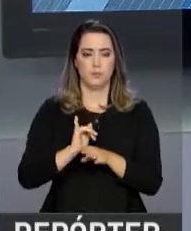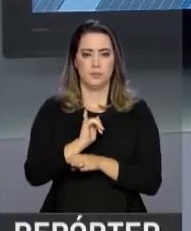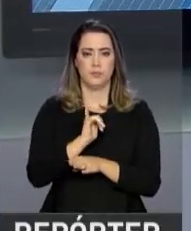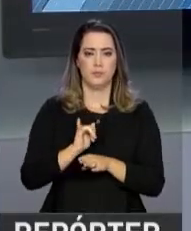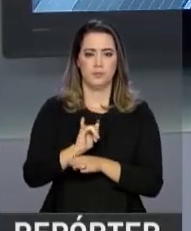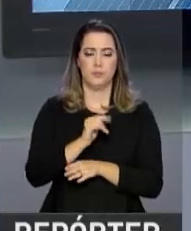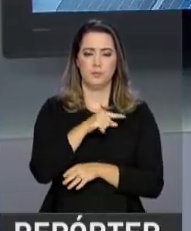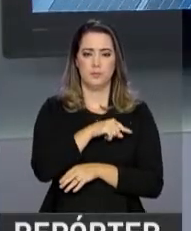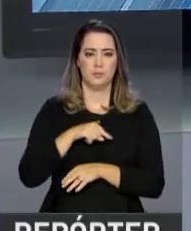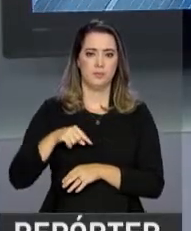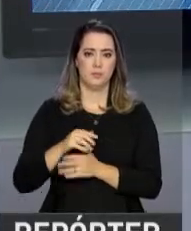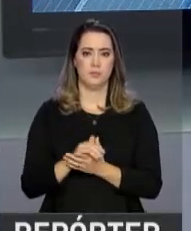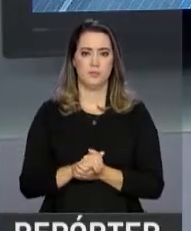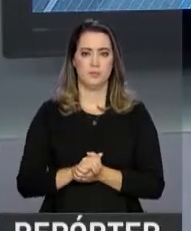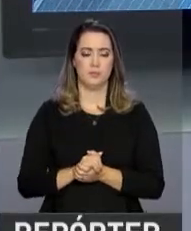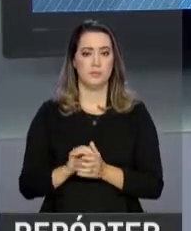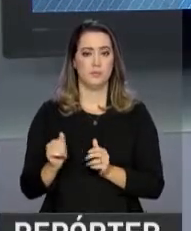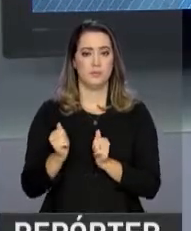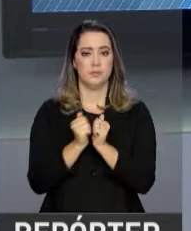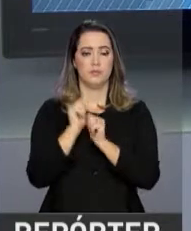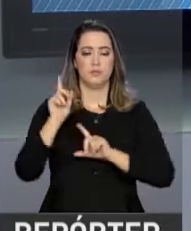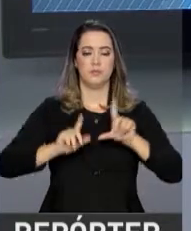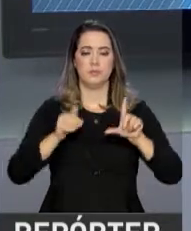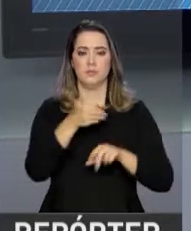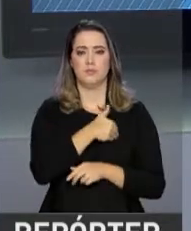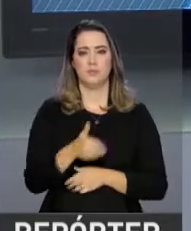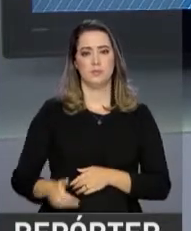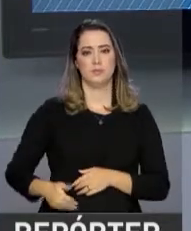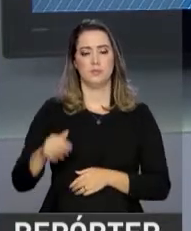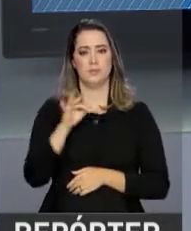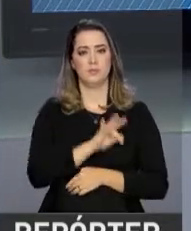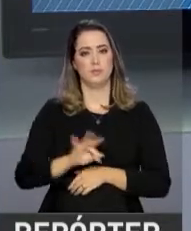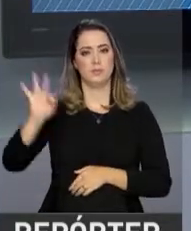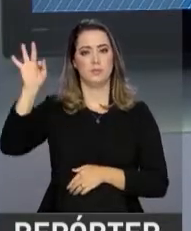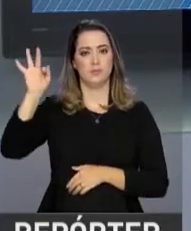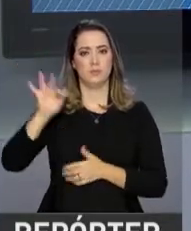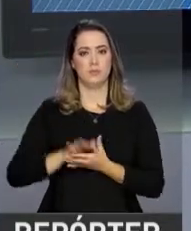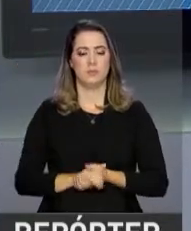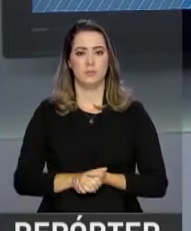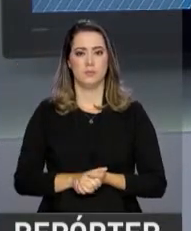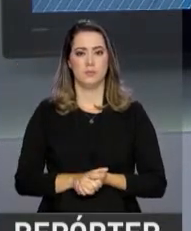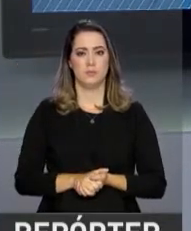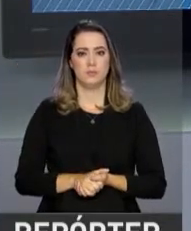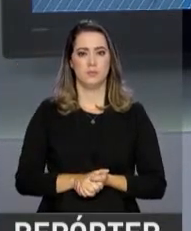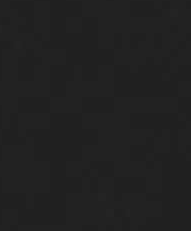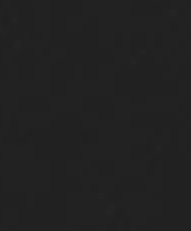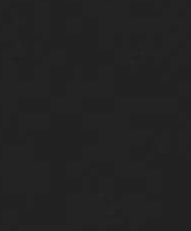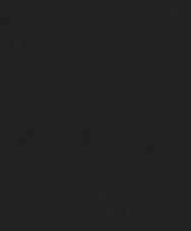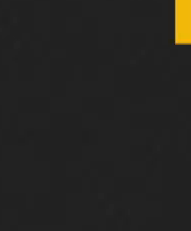as reportagens no youtube continue com a gente aqui na nbr a tv do governo federal